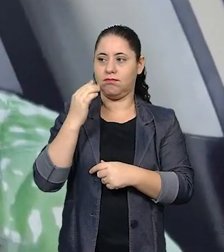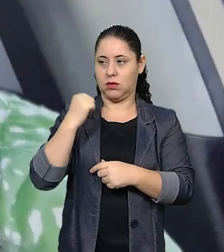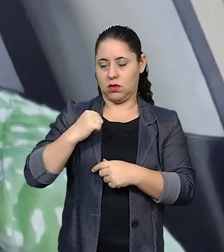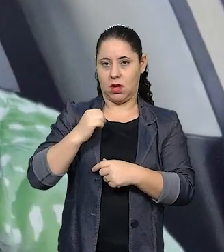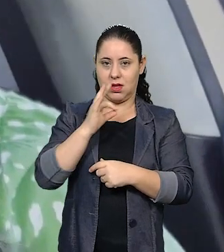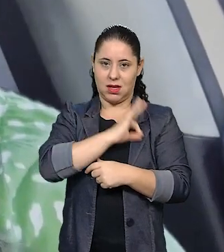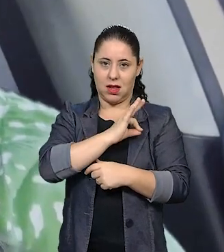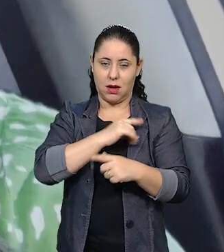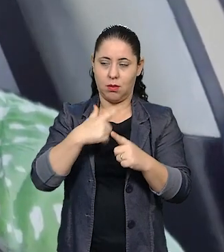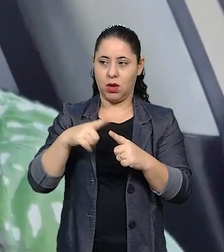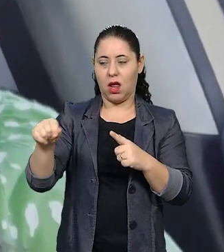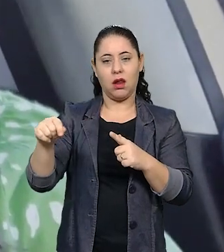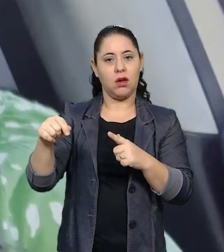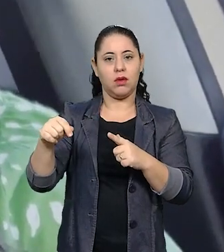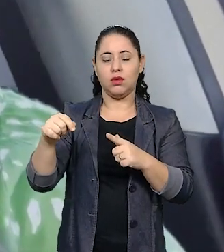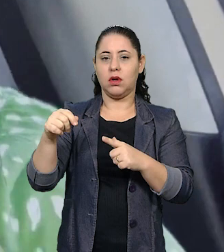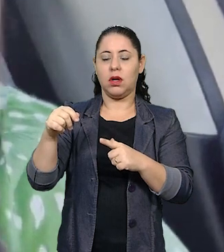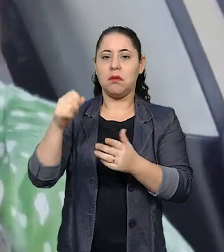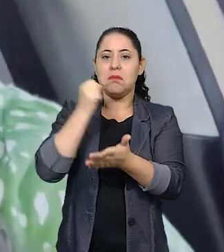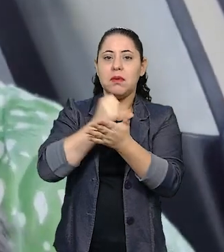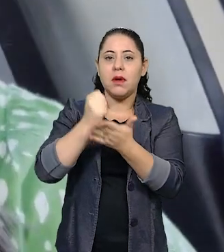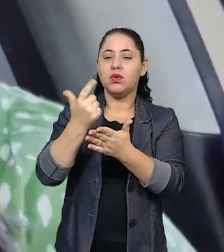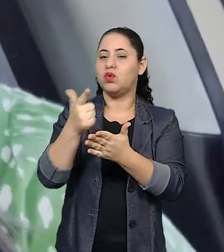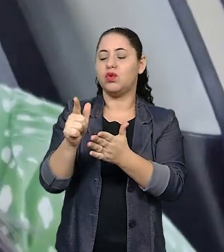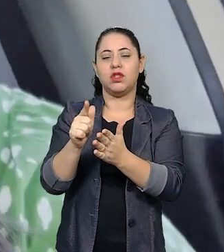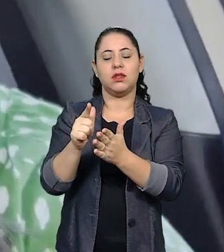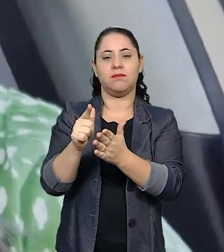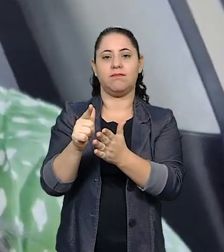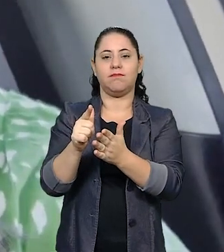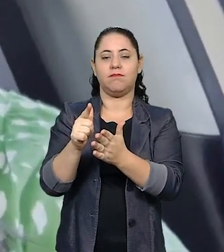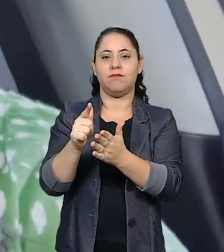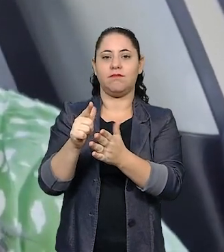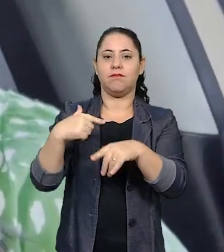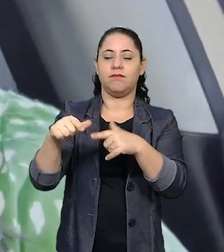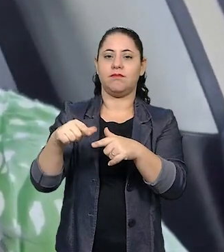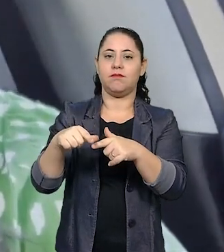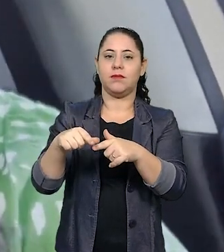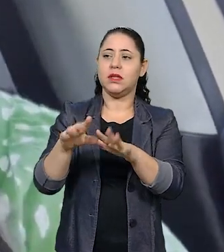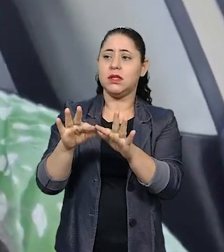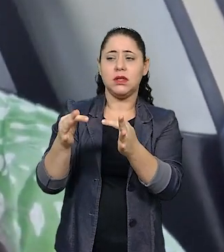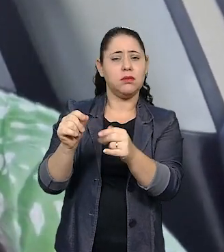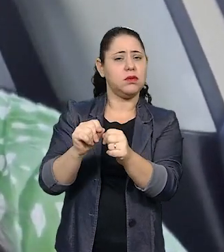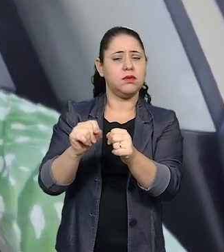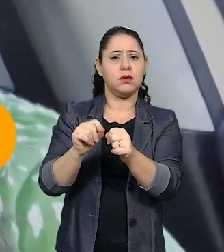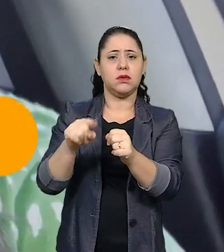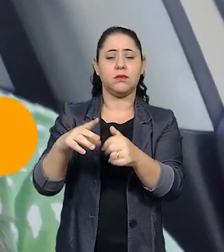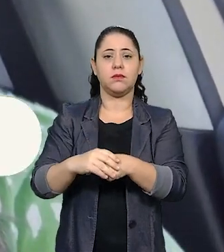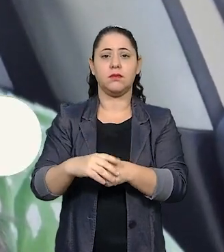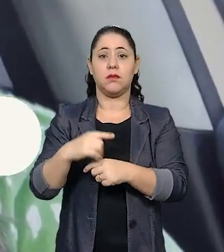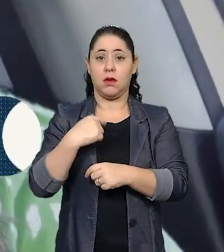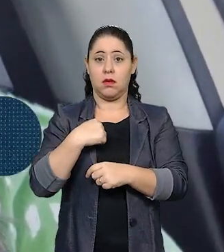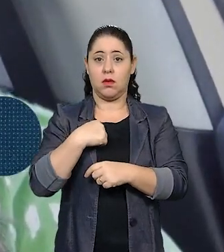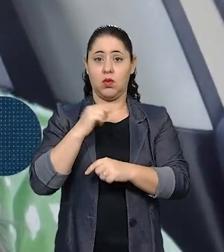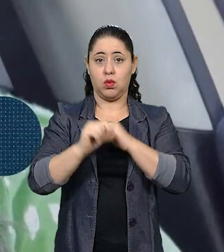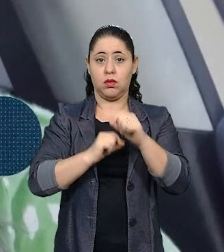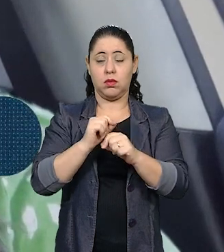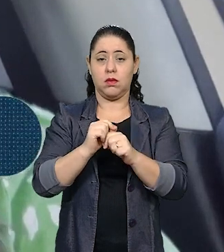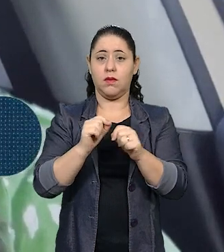creche, que não pagava o valor integral, mas já ajudava um pouco. Só eu recebi, o meu marido não, por ser autônomo,